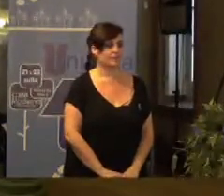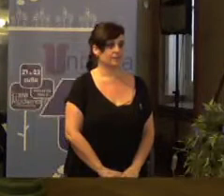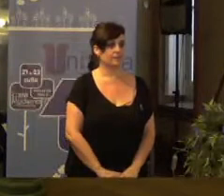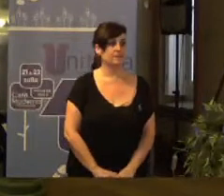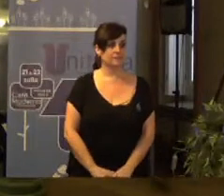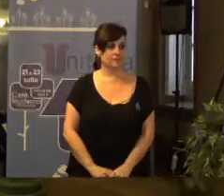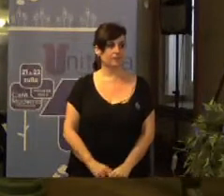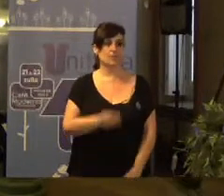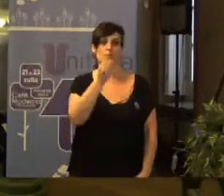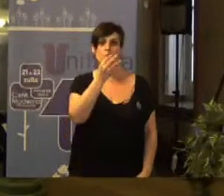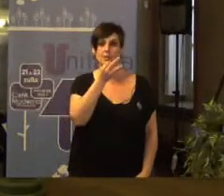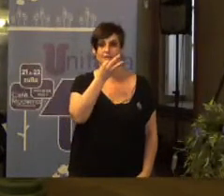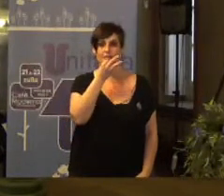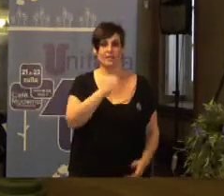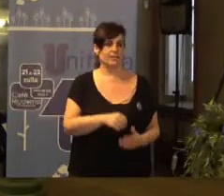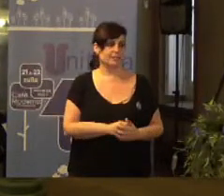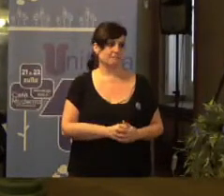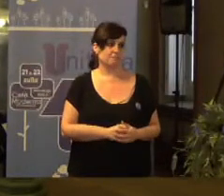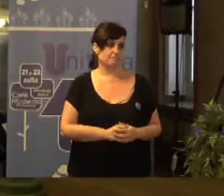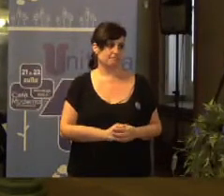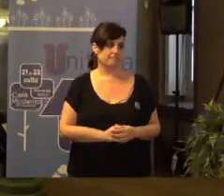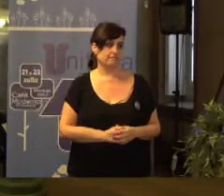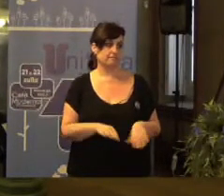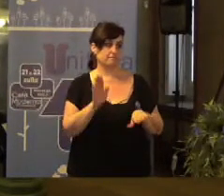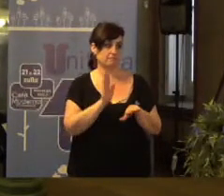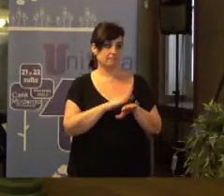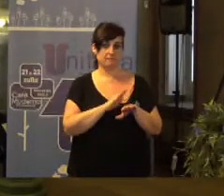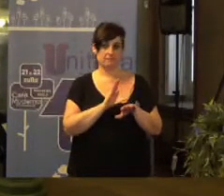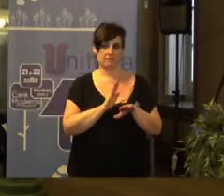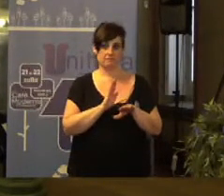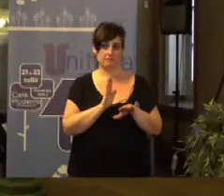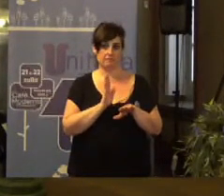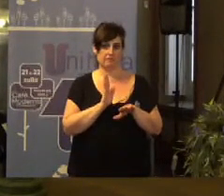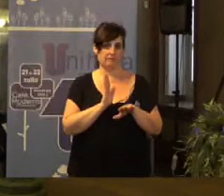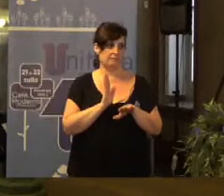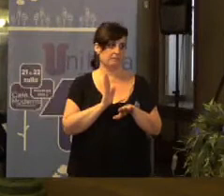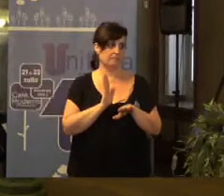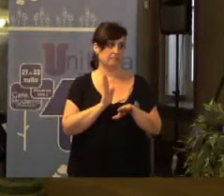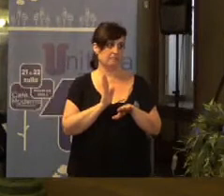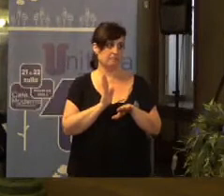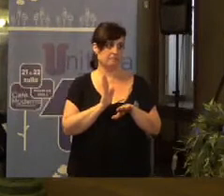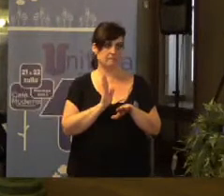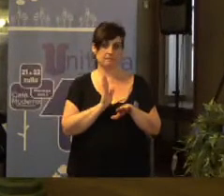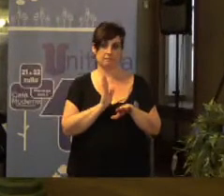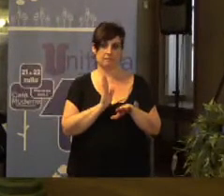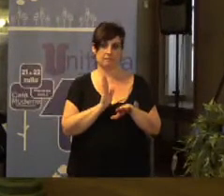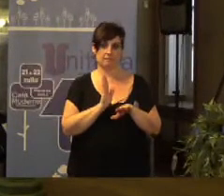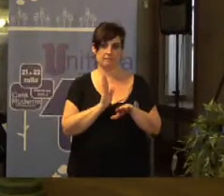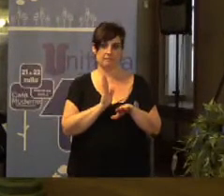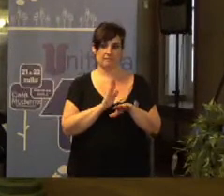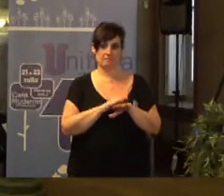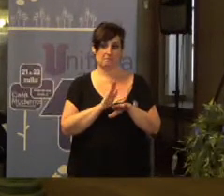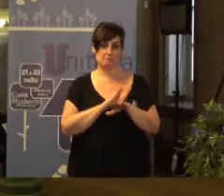Que tal? Boa tarde. Por seguir co fetichismo da unidade será a reflexión